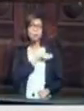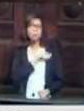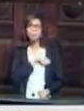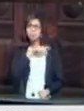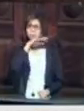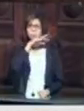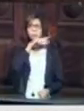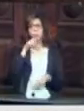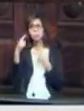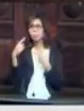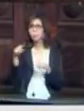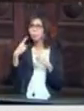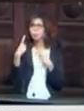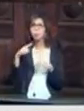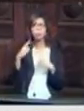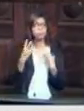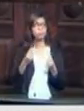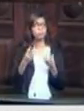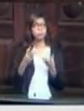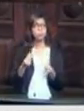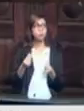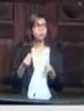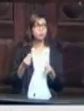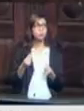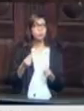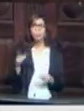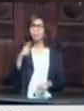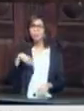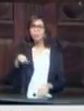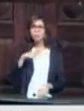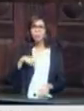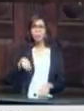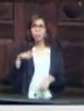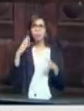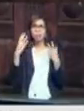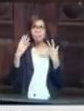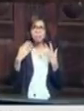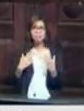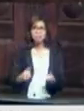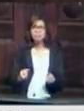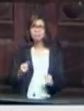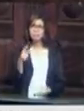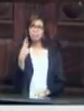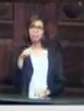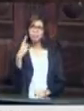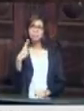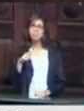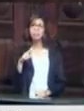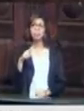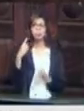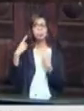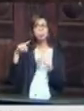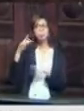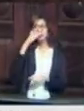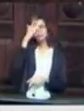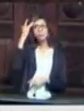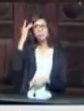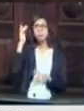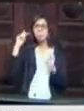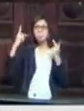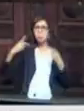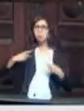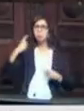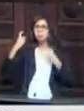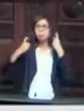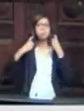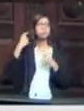tem tamanho. Não podemos admitir atitude tão desumana como esta. Ora,